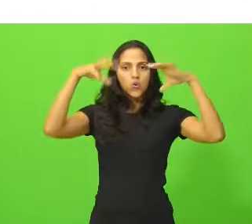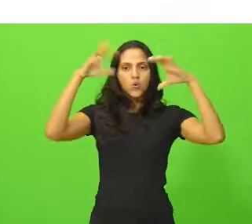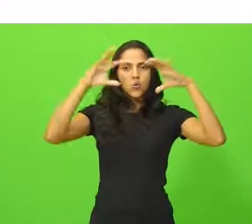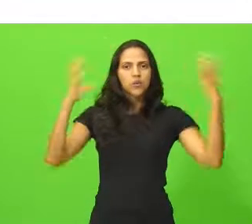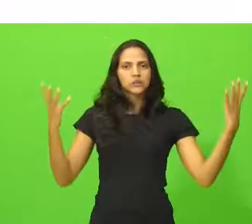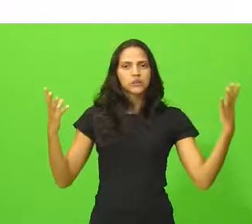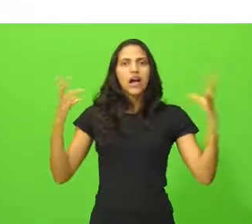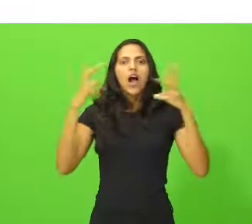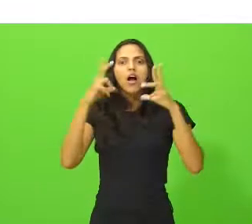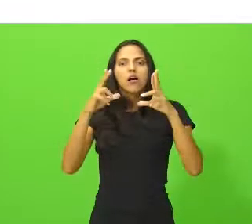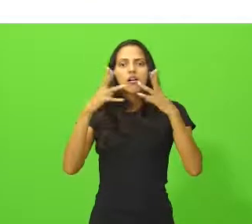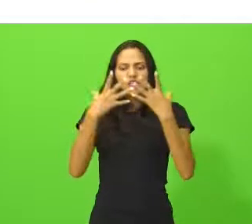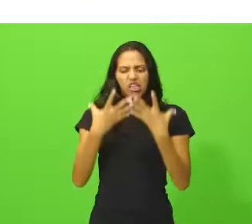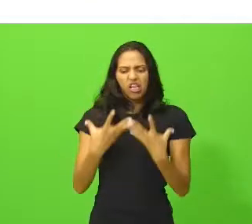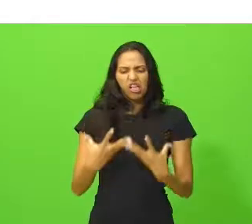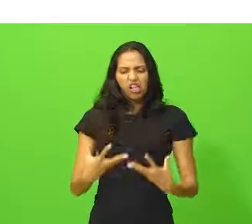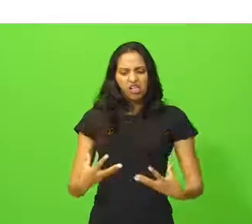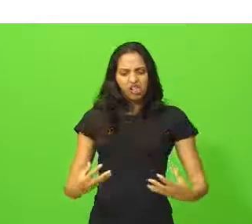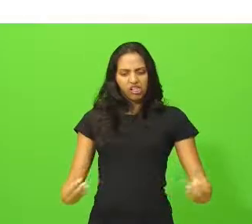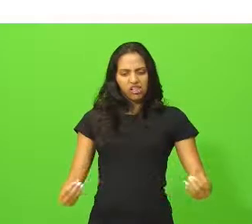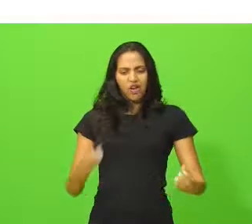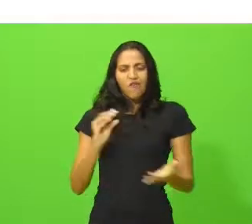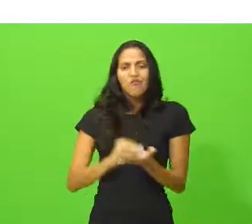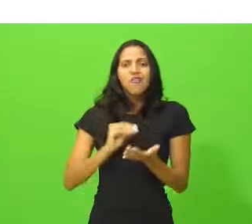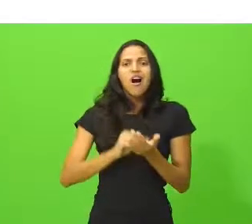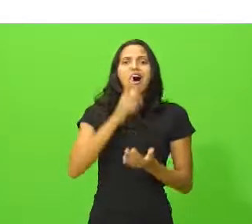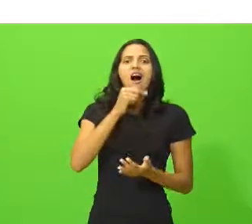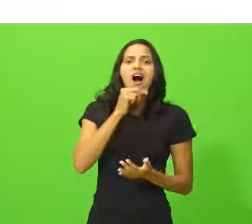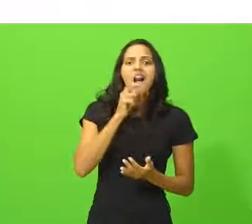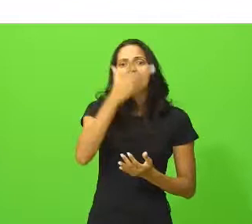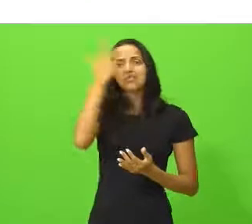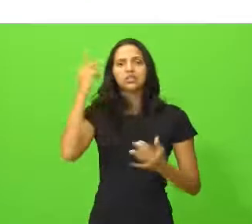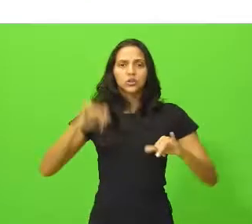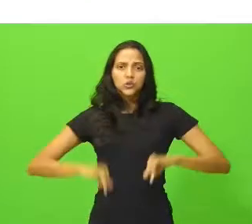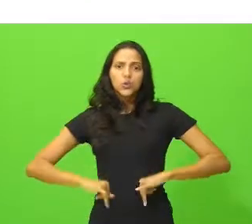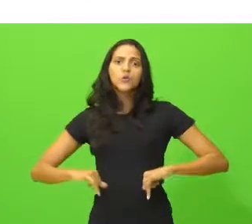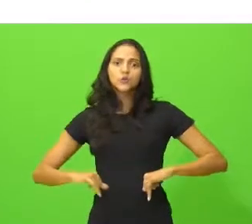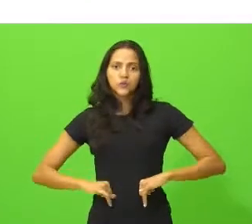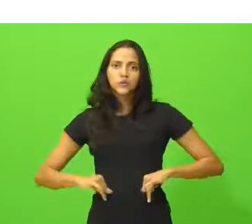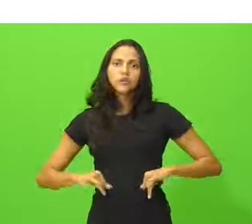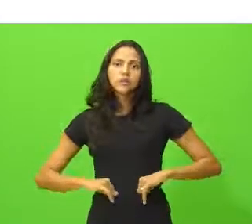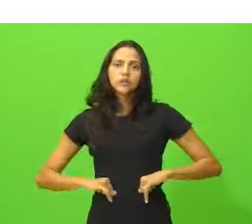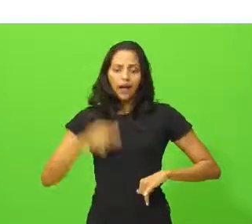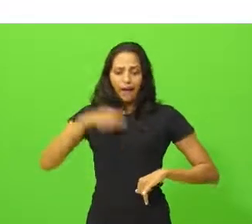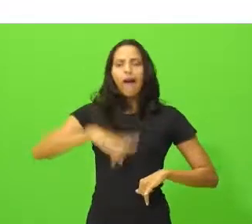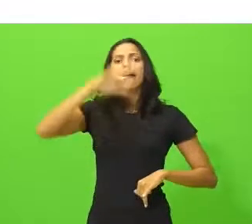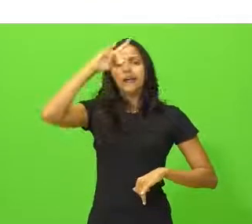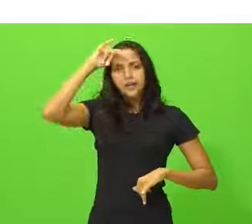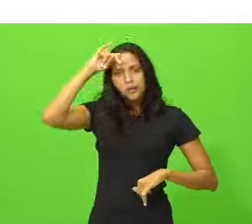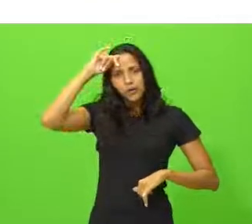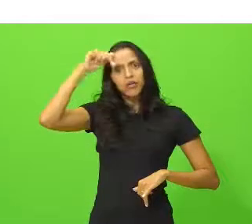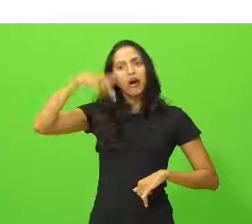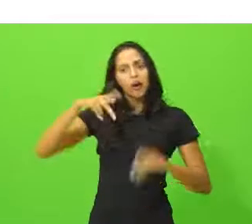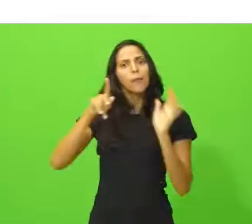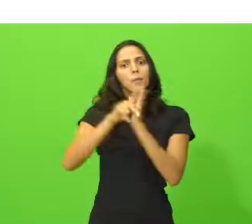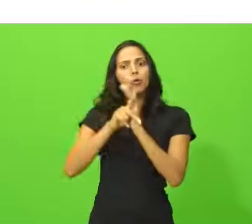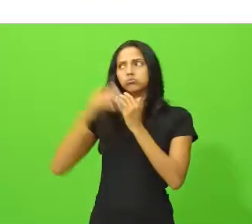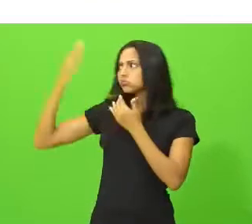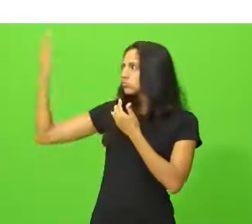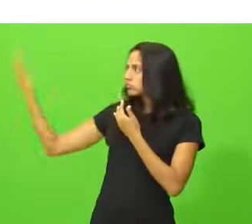claro que aí no caso a seca, mostrando 3 imagens bem interessantes, aqui na Amazônia, inclusive, essas imagens,